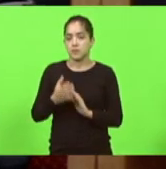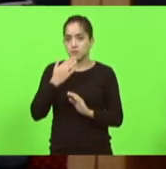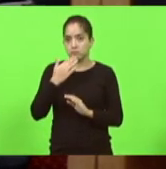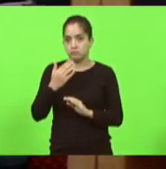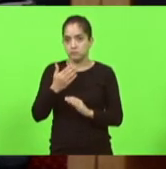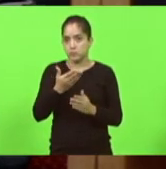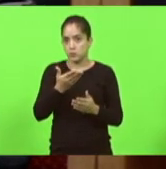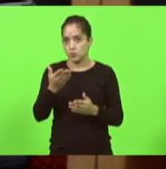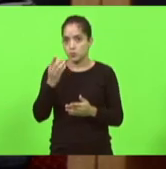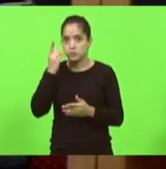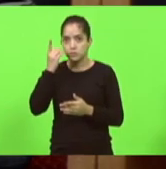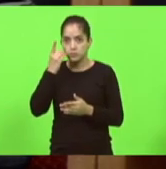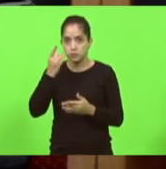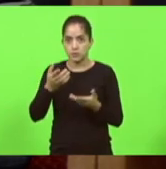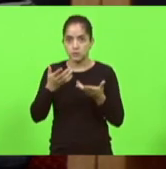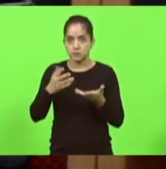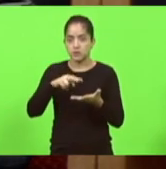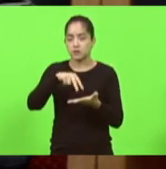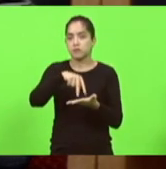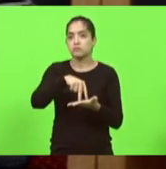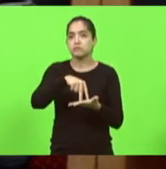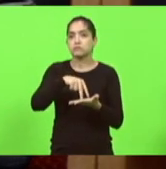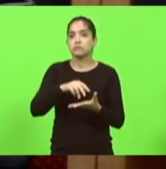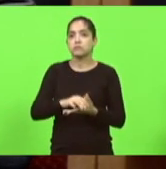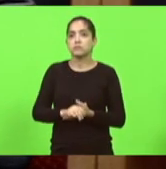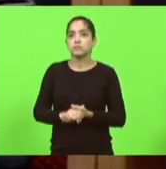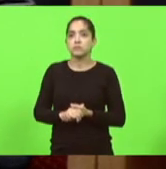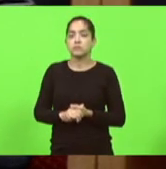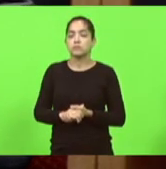gostaria de fazer uso da palavra.